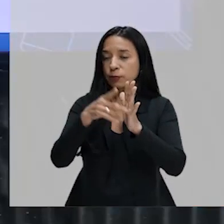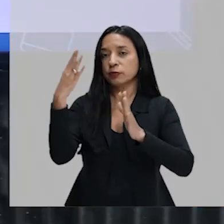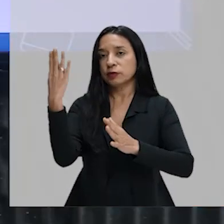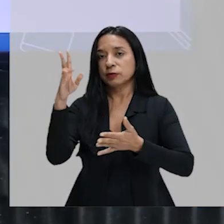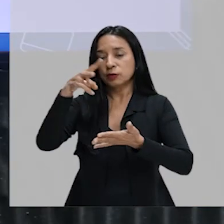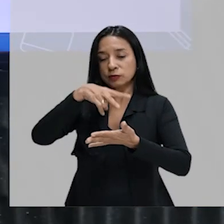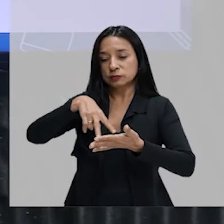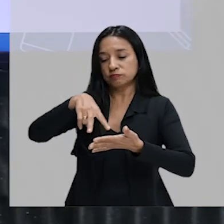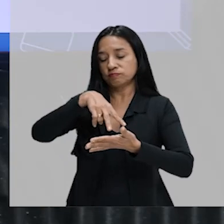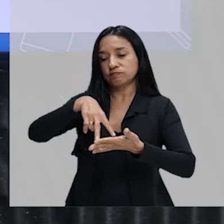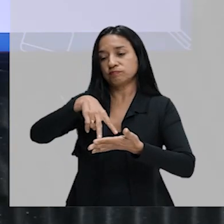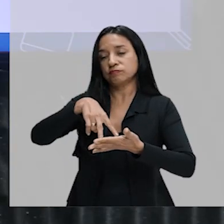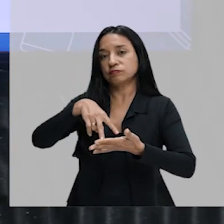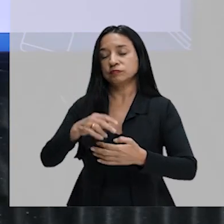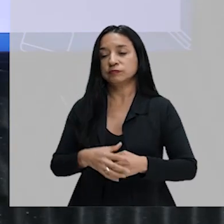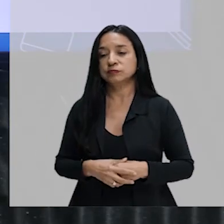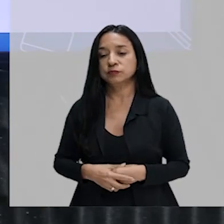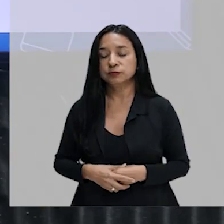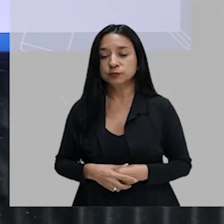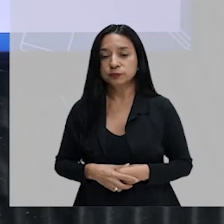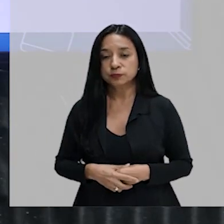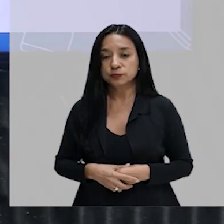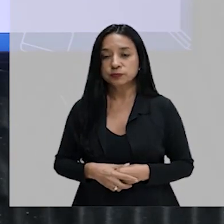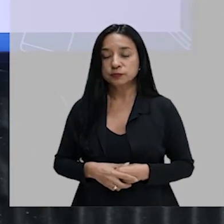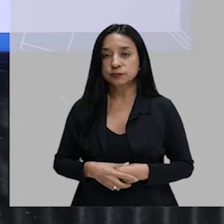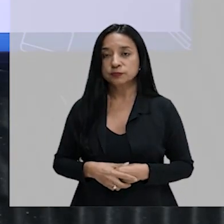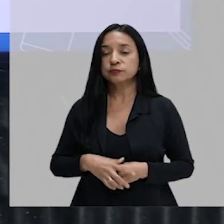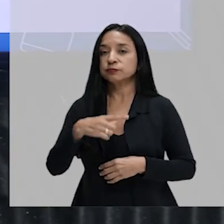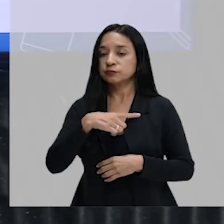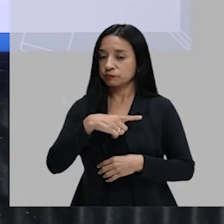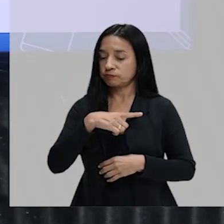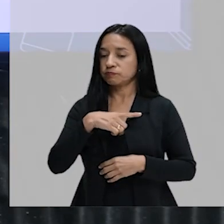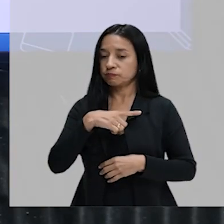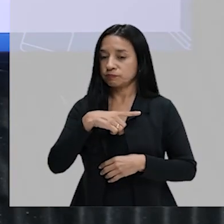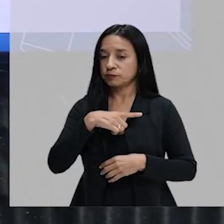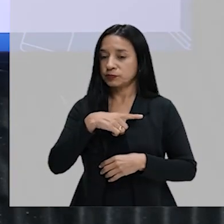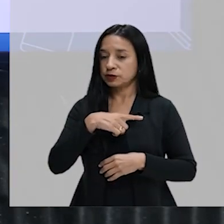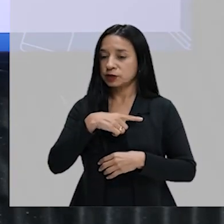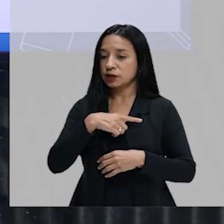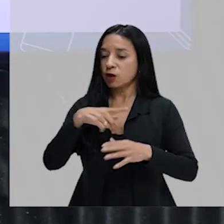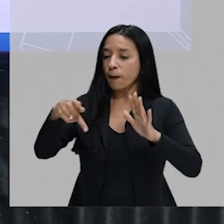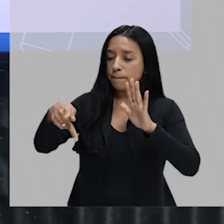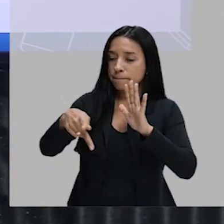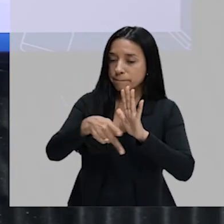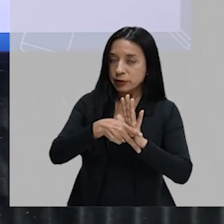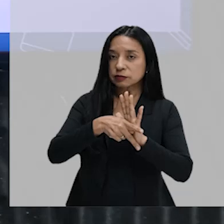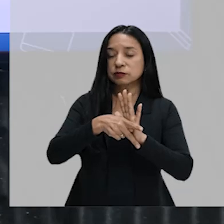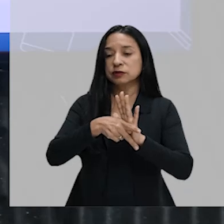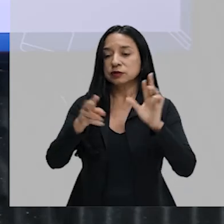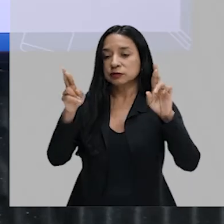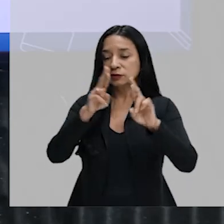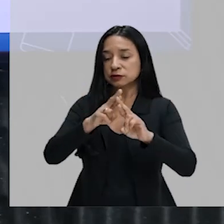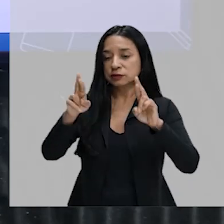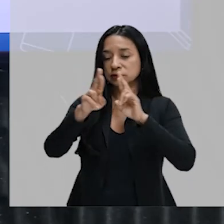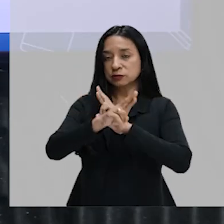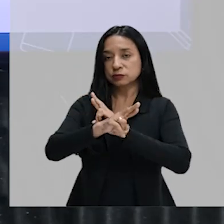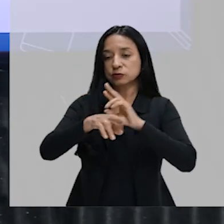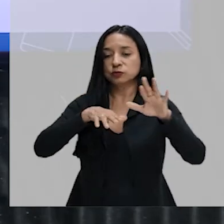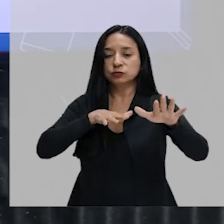estudaram, que estão relacionadas, que devem trabalhar aquelas 5 linhas de vivências que eu falei para vocês ainda há pouco.